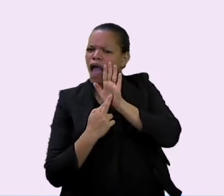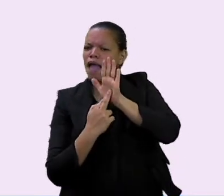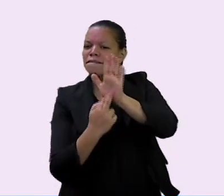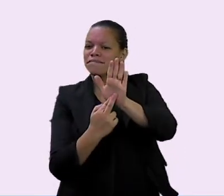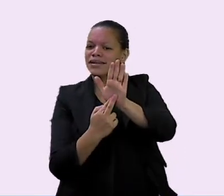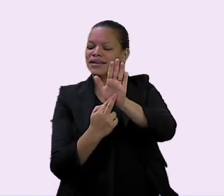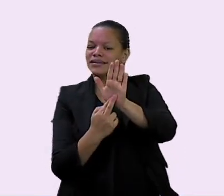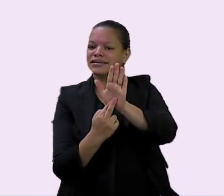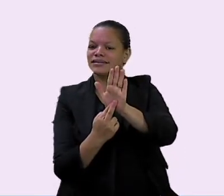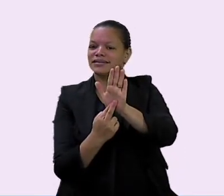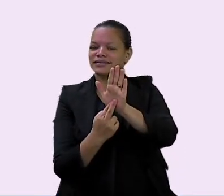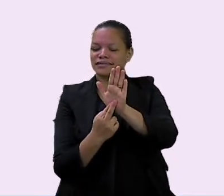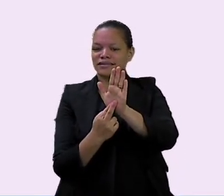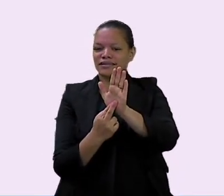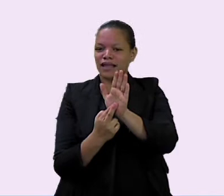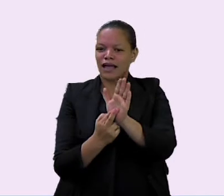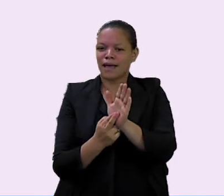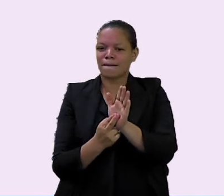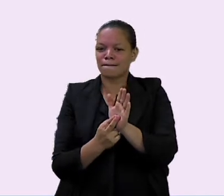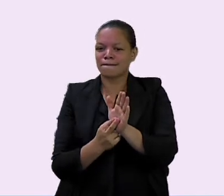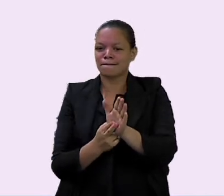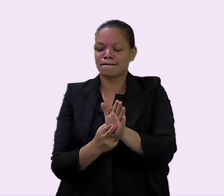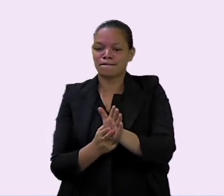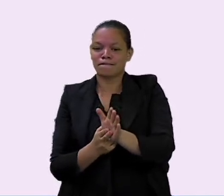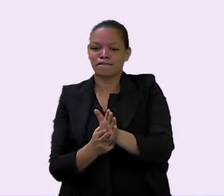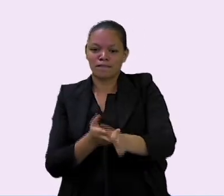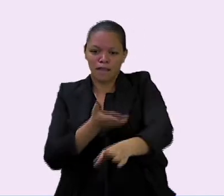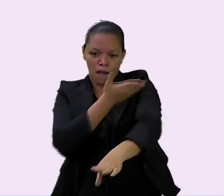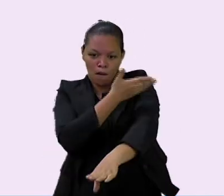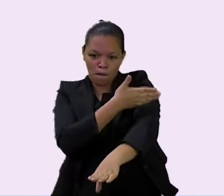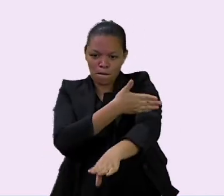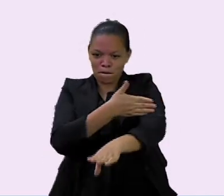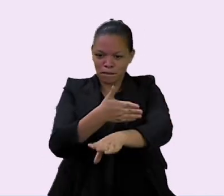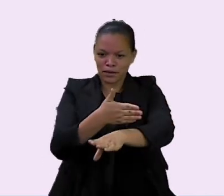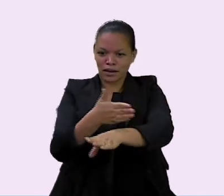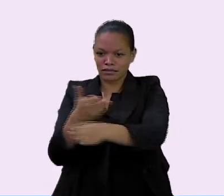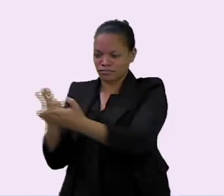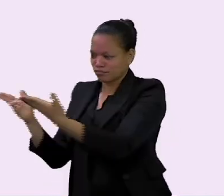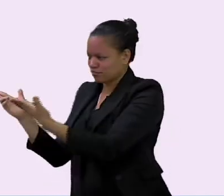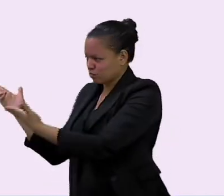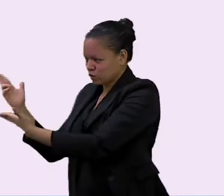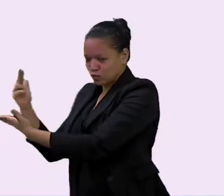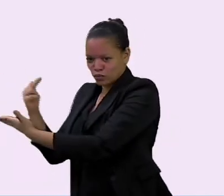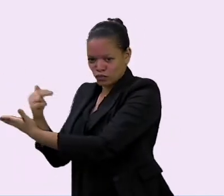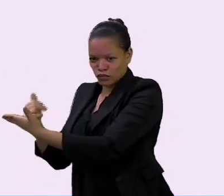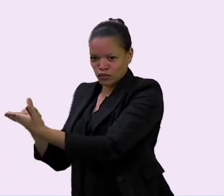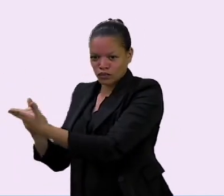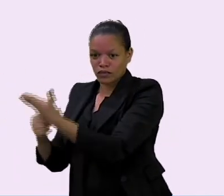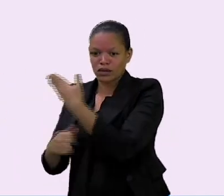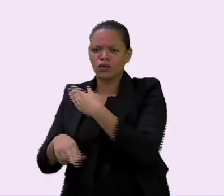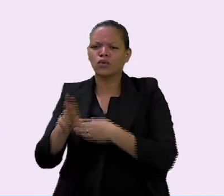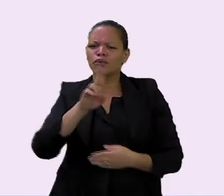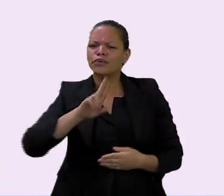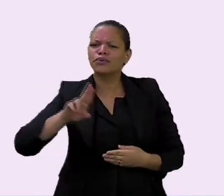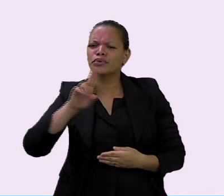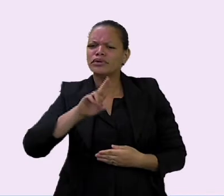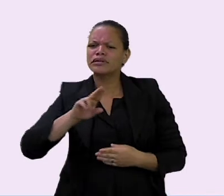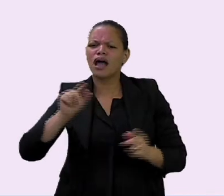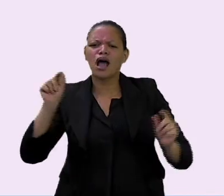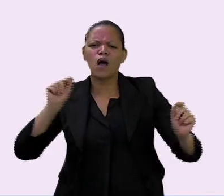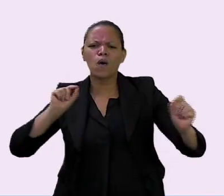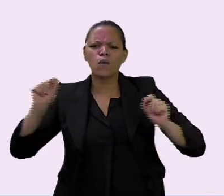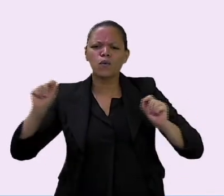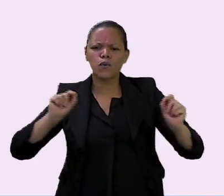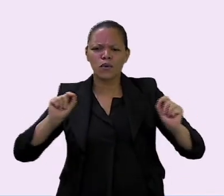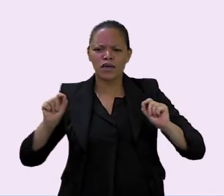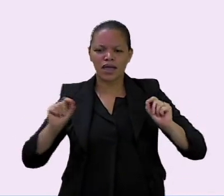não comi da maçã, ok? A parte em branco da figura, usamos a fração 5/8. Então, vou fazer de outra cor